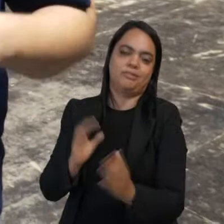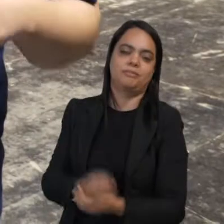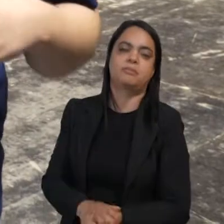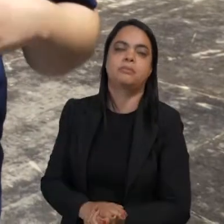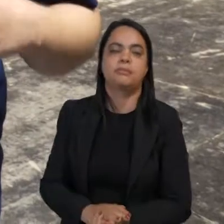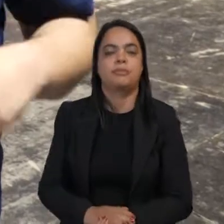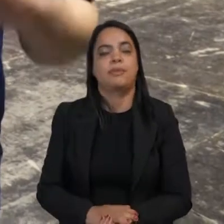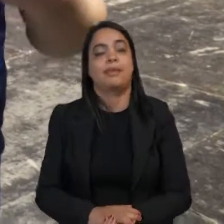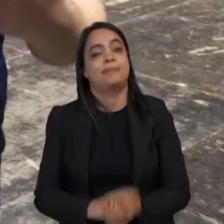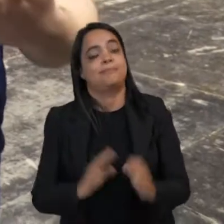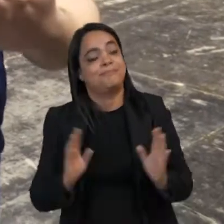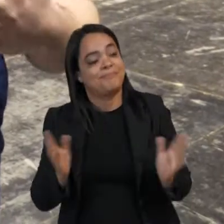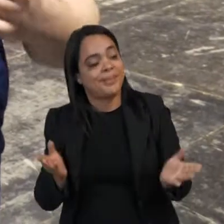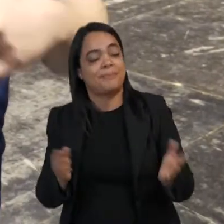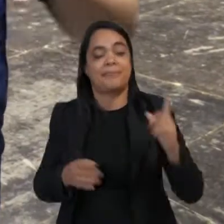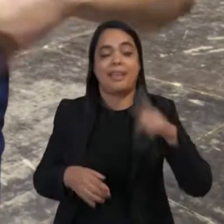isso é